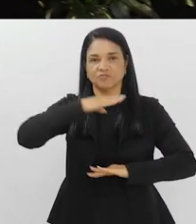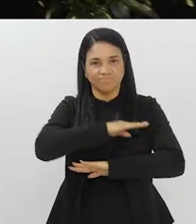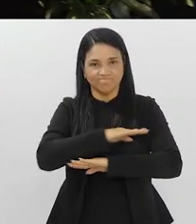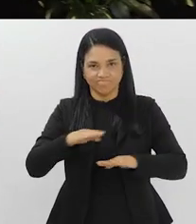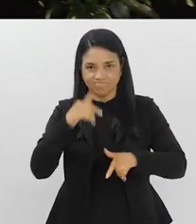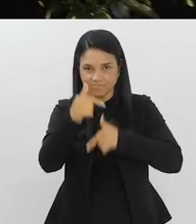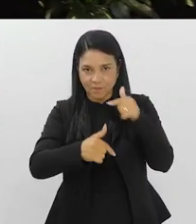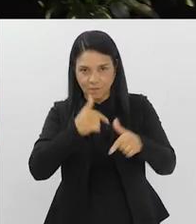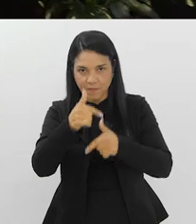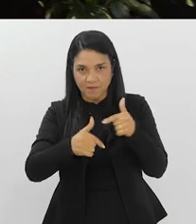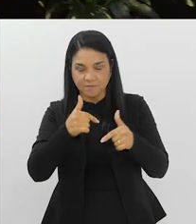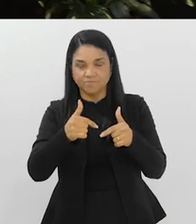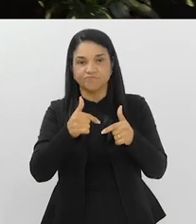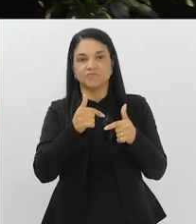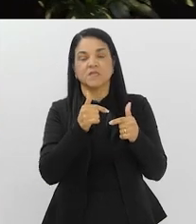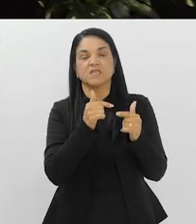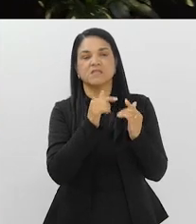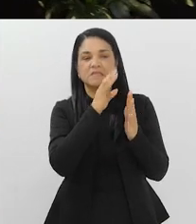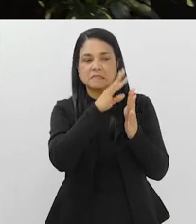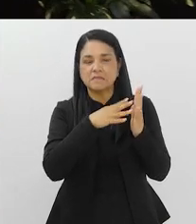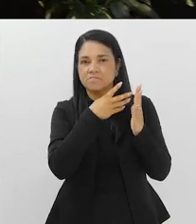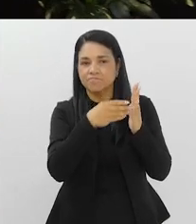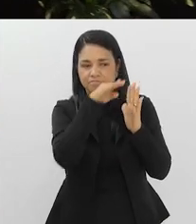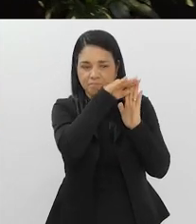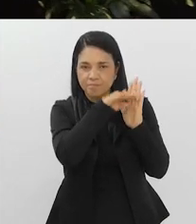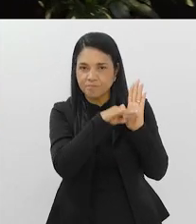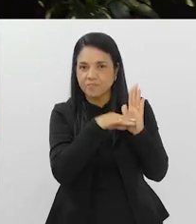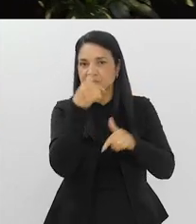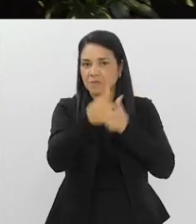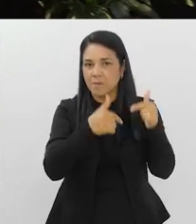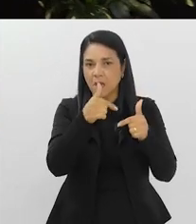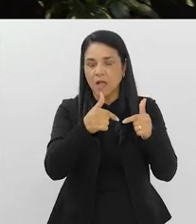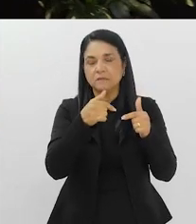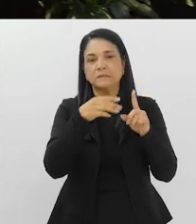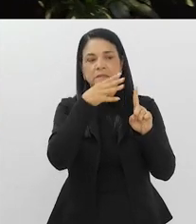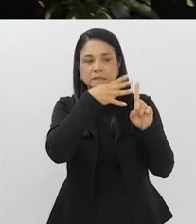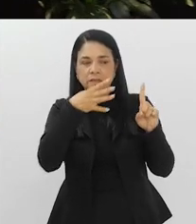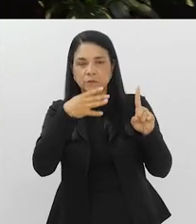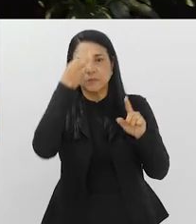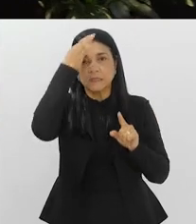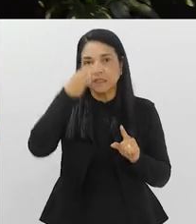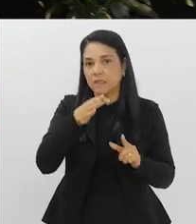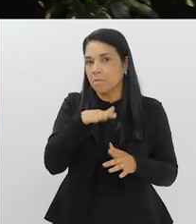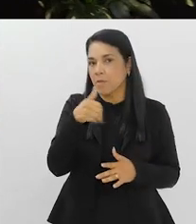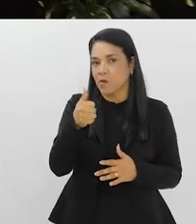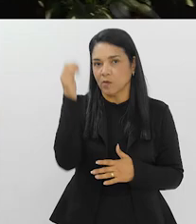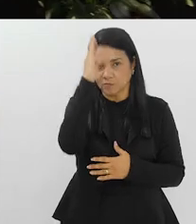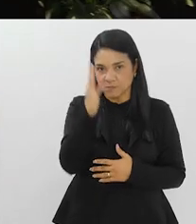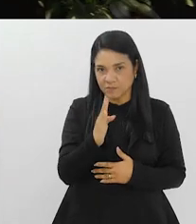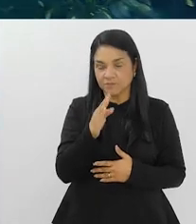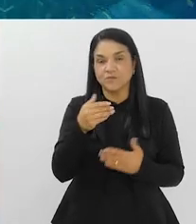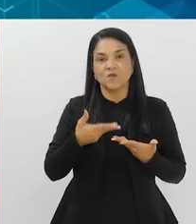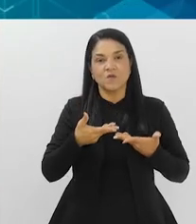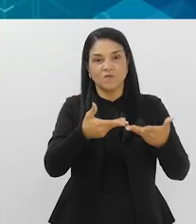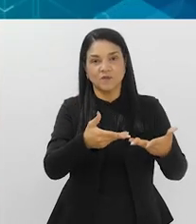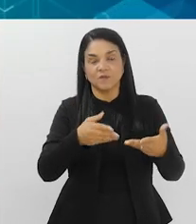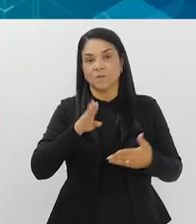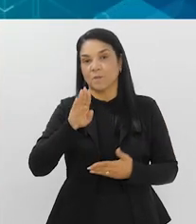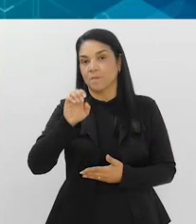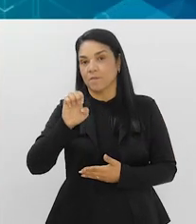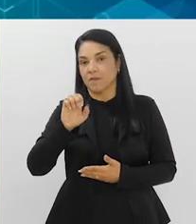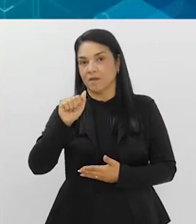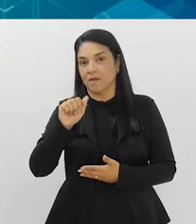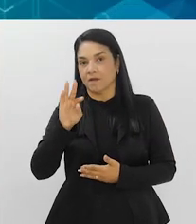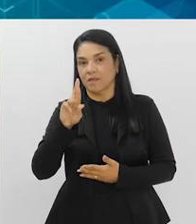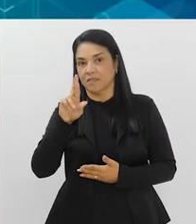na escala de trabalho. Para nos ajudar a entender melhor a síndrome que vem se espalhando pelo país, nós convidamos a Beatriz Lehrer, que